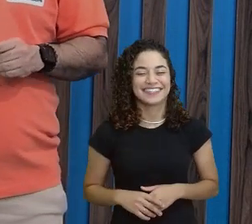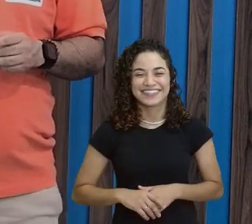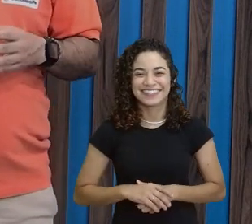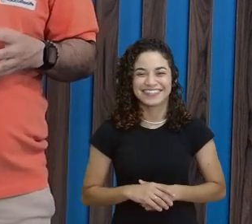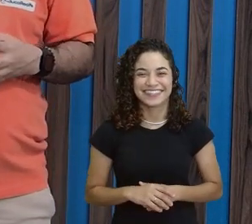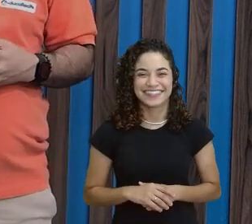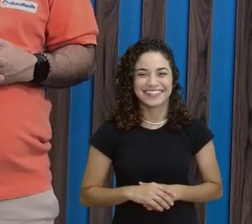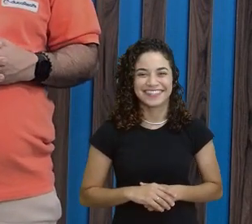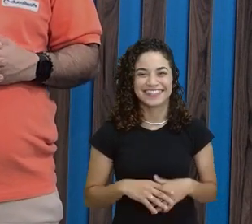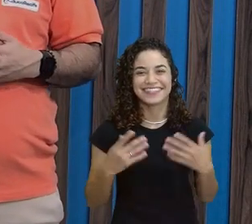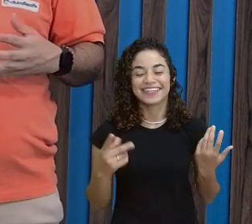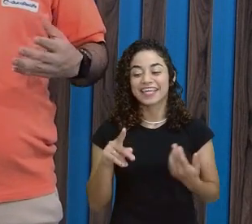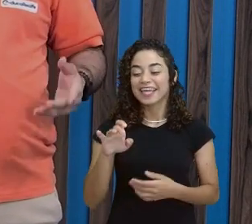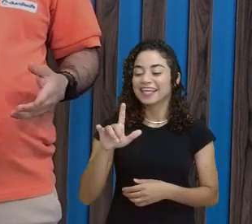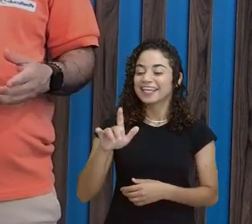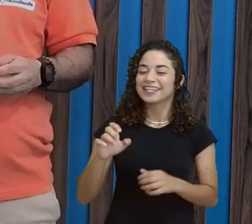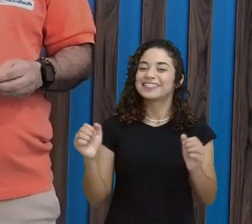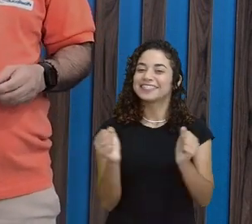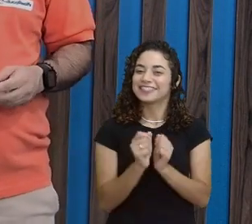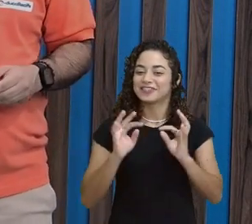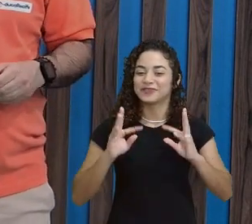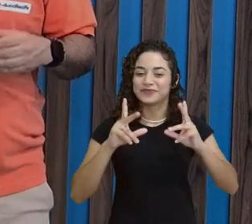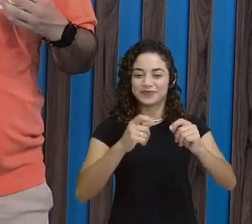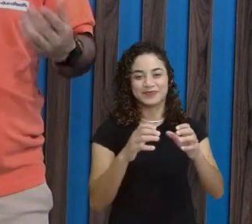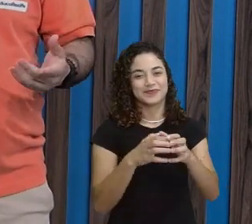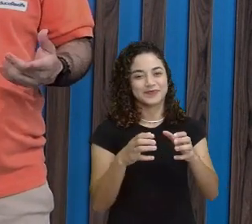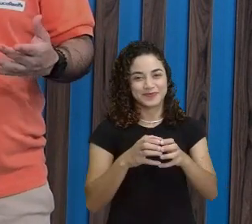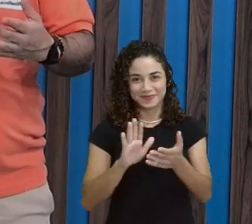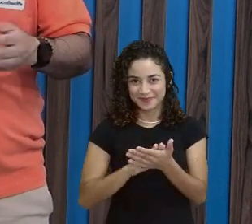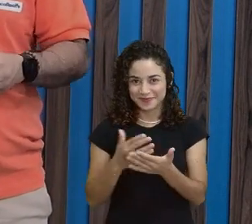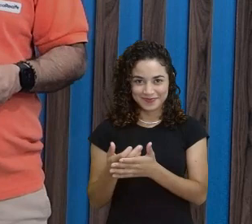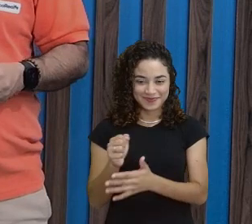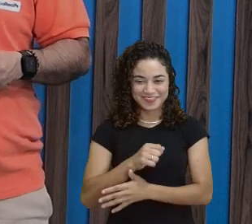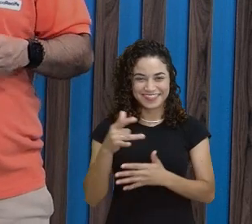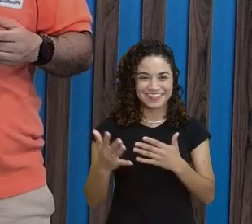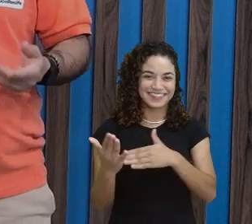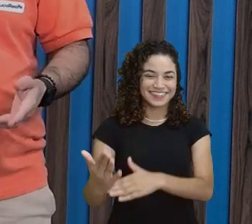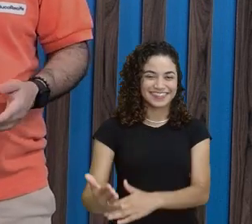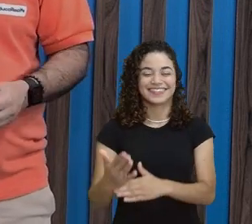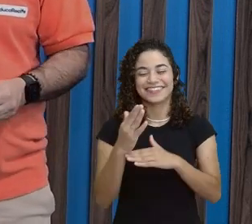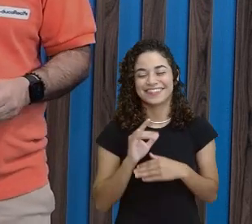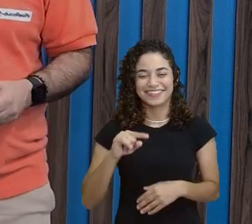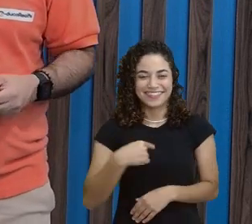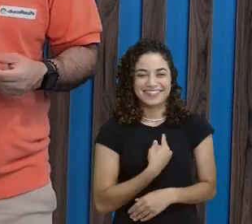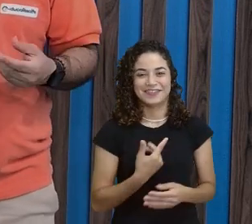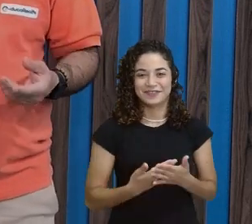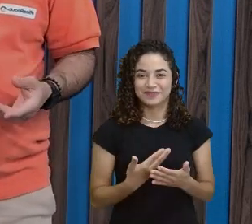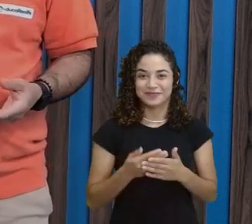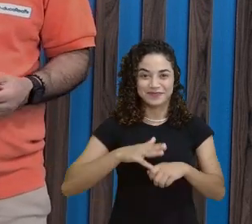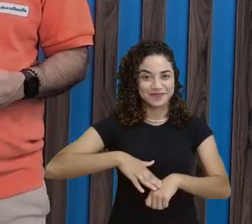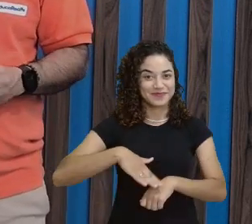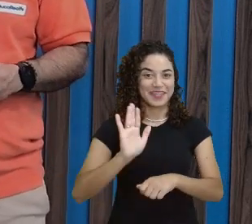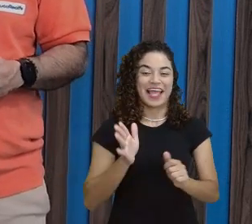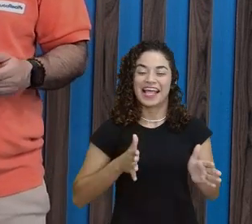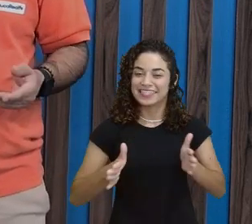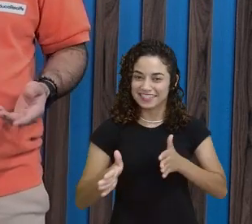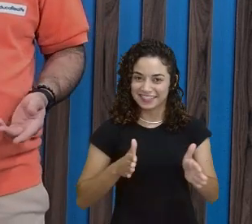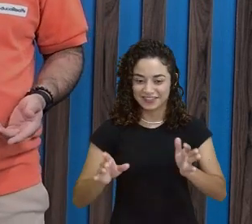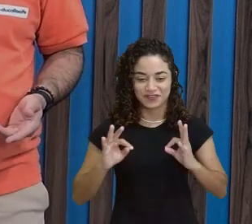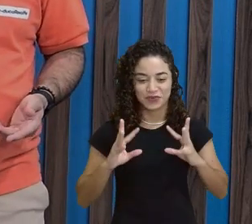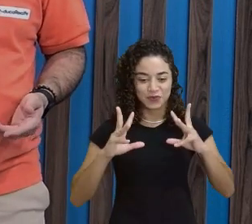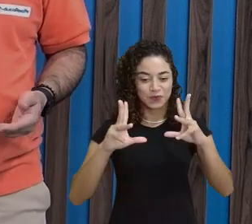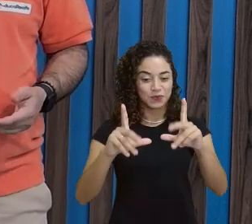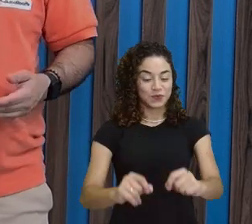ela. Então Kelly, junto com toda a equipe de intérprete de Libras, nos ajudam para que nossas aulas se tornem mais acessíveis para todos